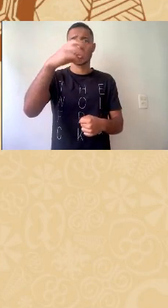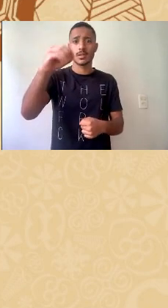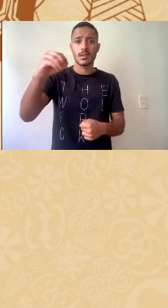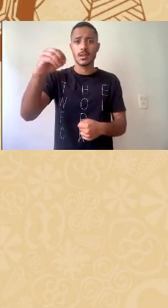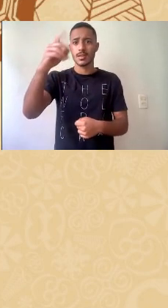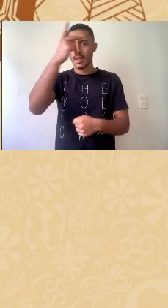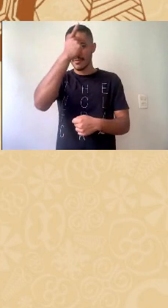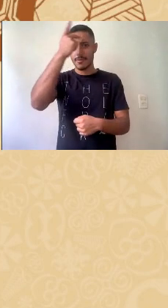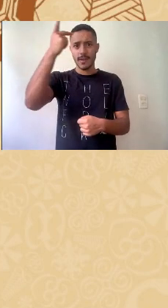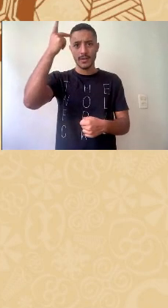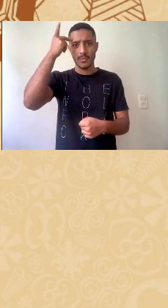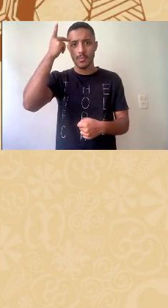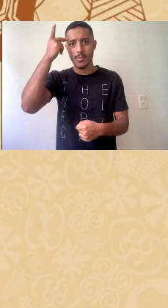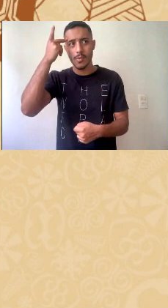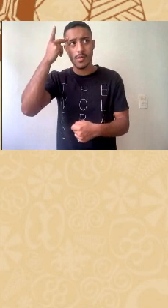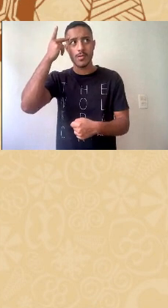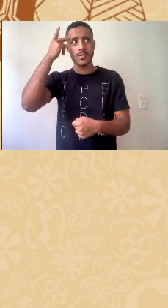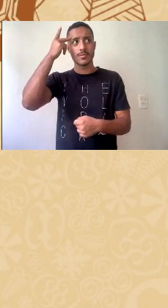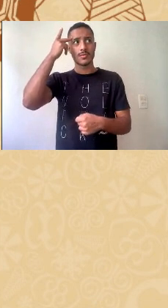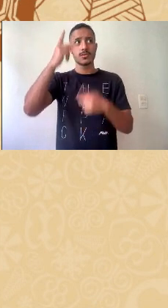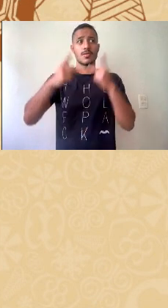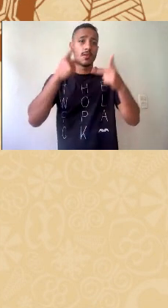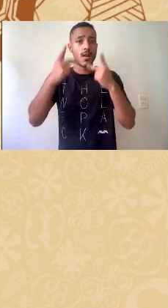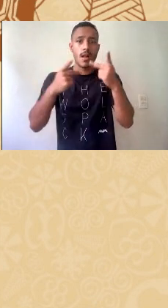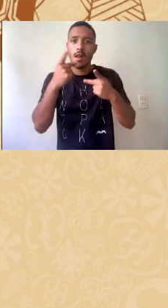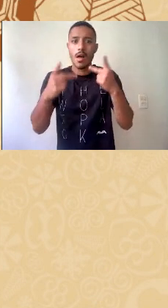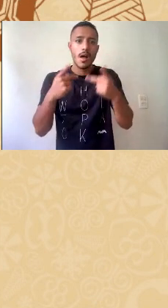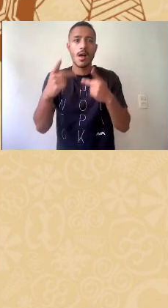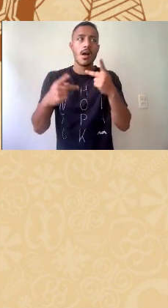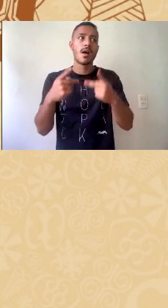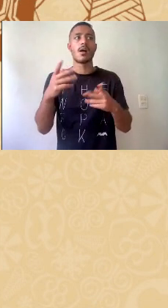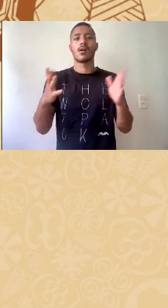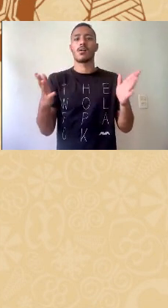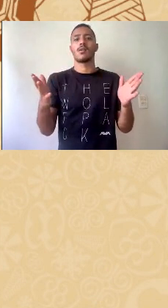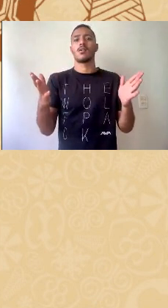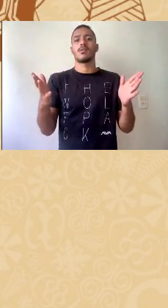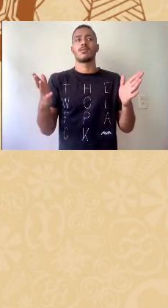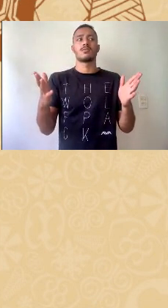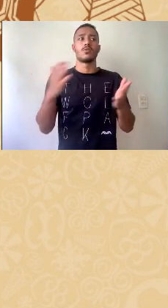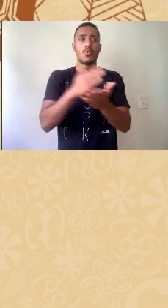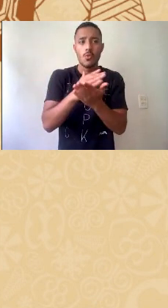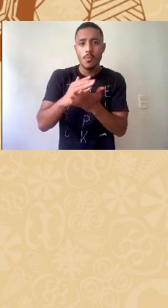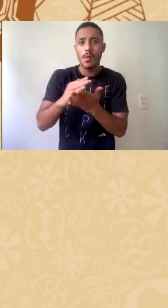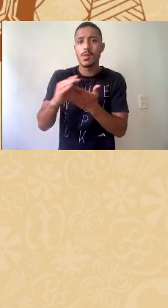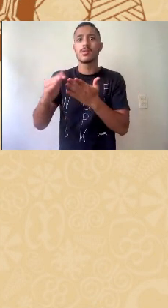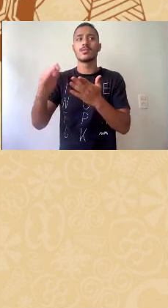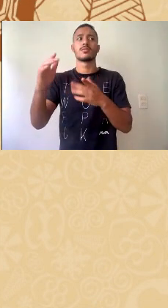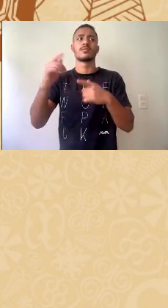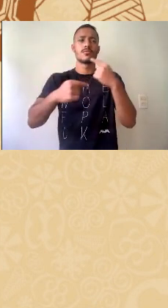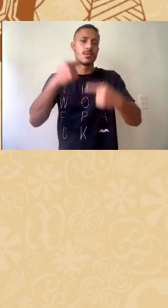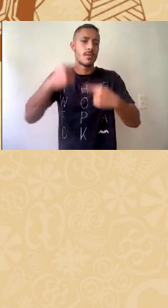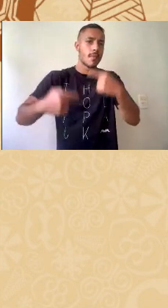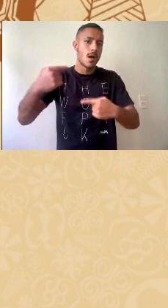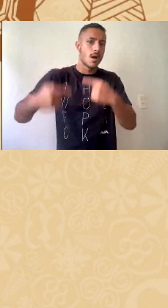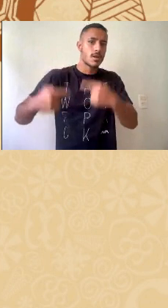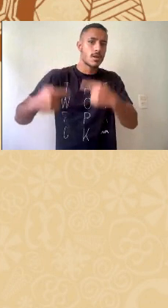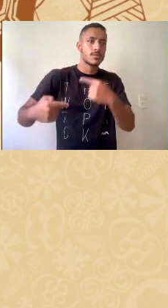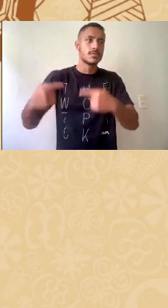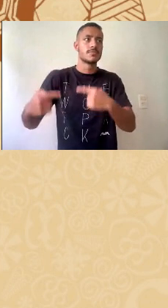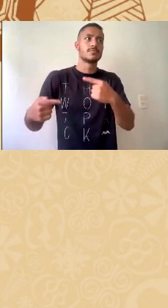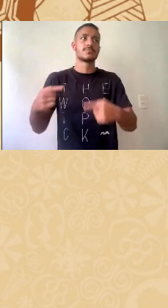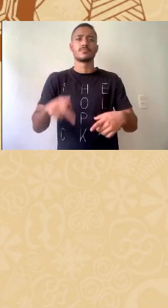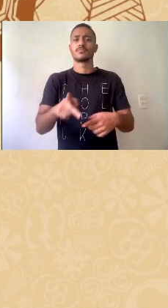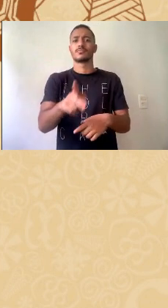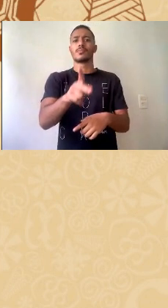todo mundo falar, expor, mas esse é um princípio de um grande debate que vocês seguirão aí adiante. Então, por